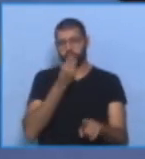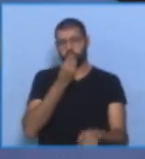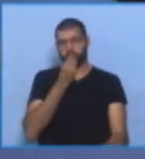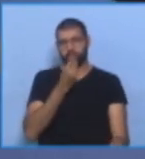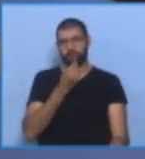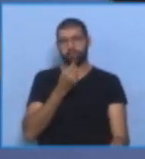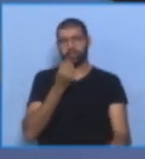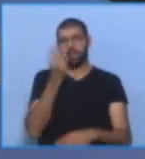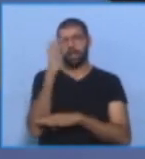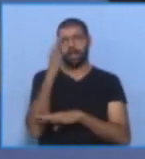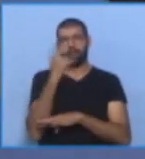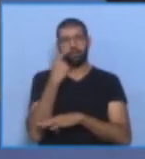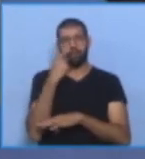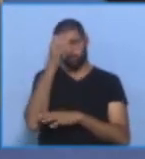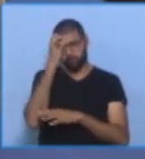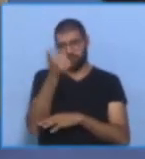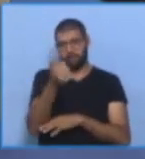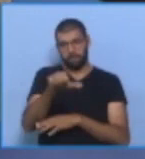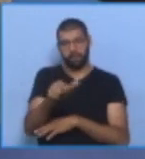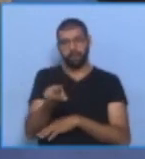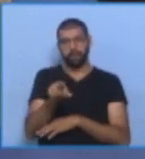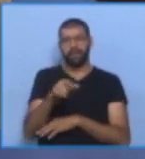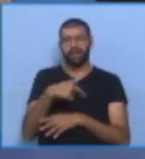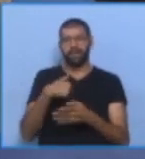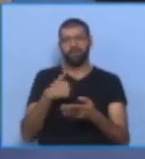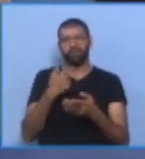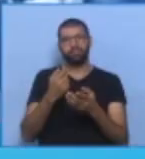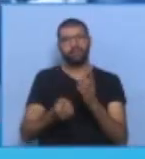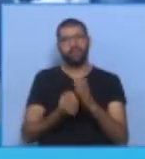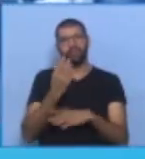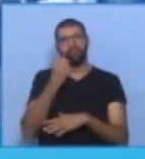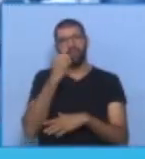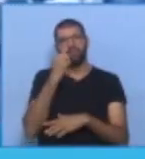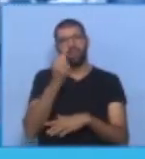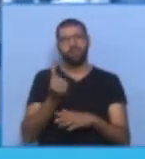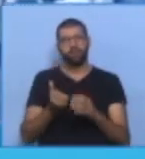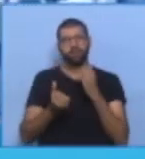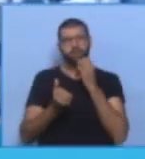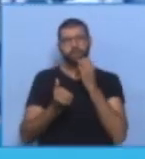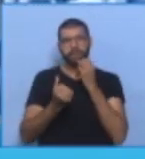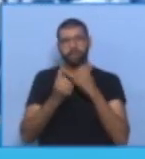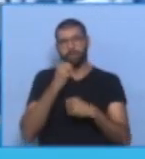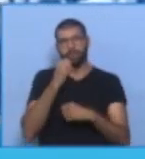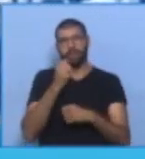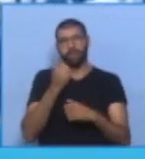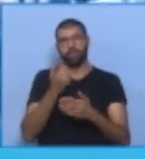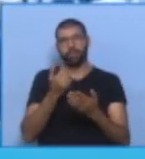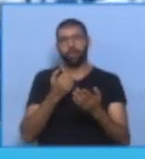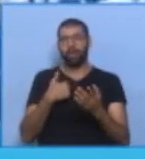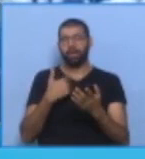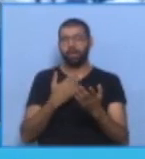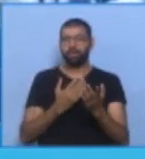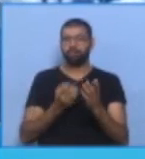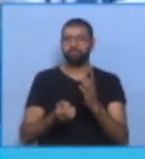da árvore do conhecimento do bem e do mal, eles ainda não estavam feitos, ainda não estavam criados. Estão a ser